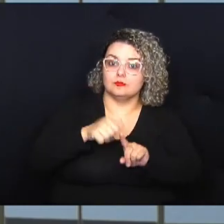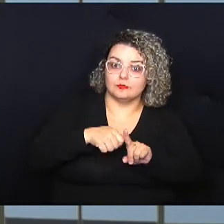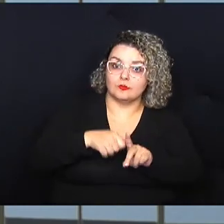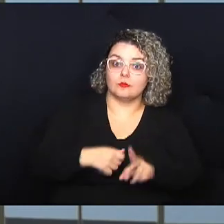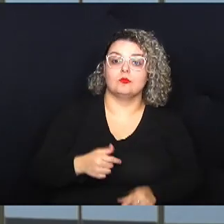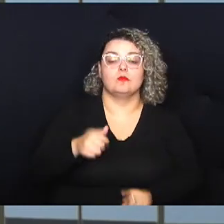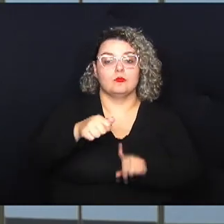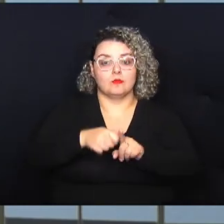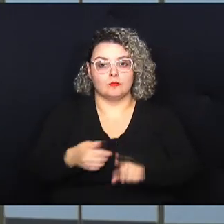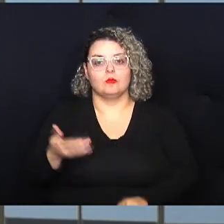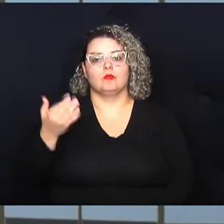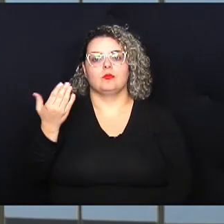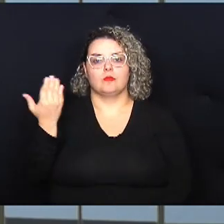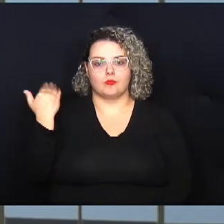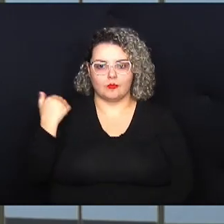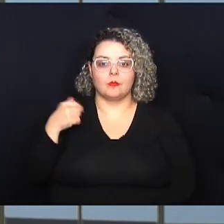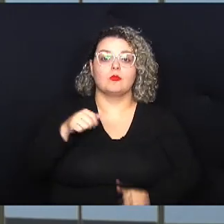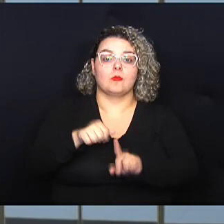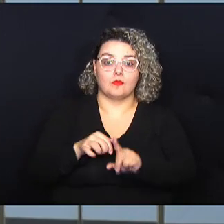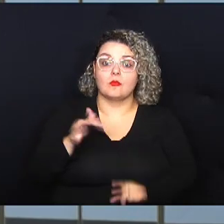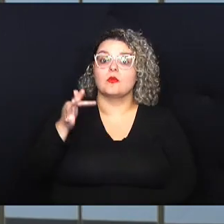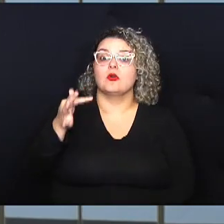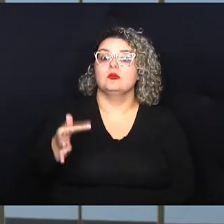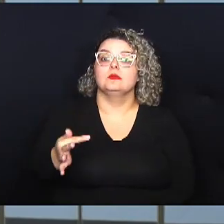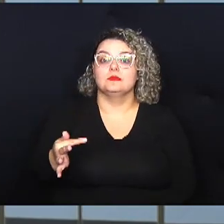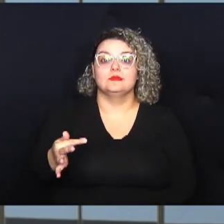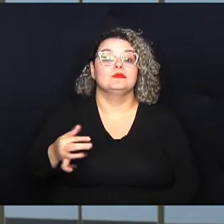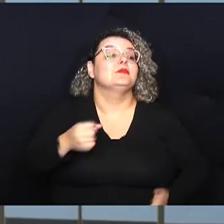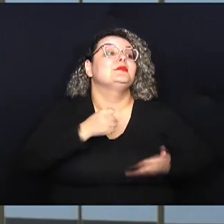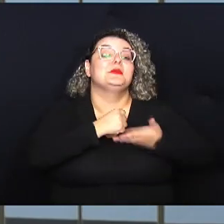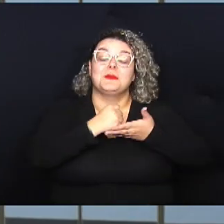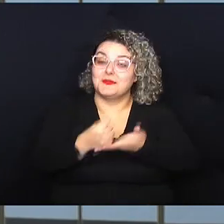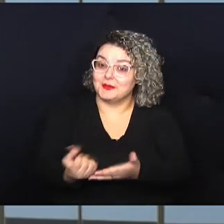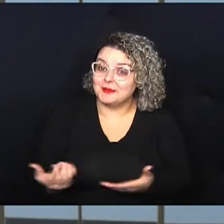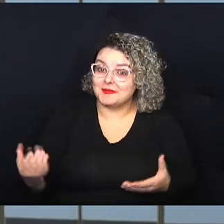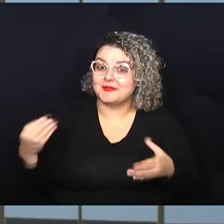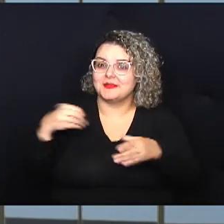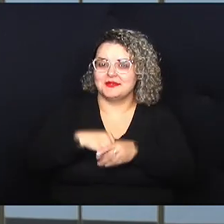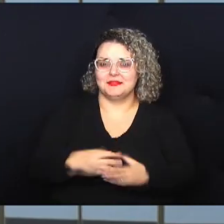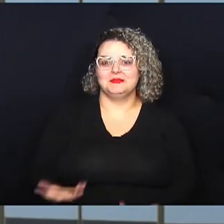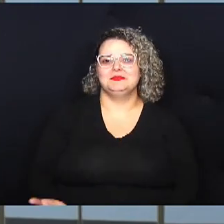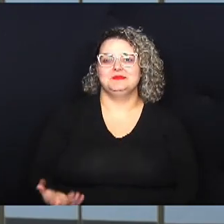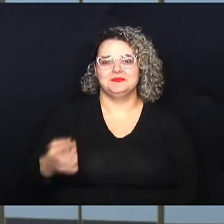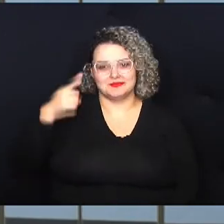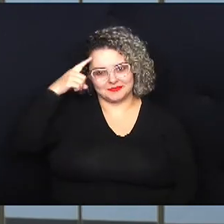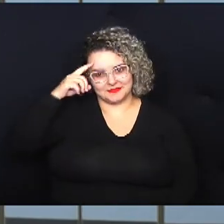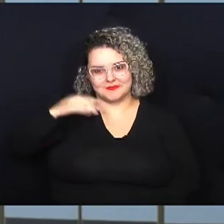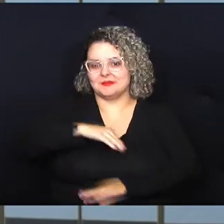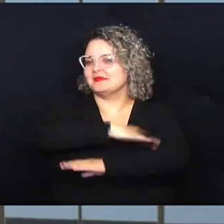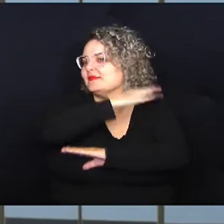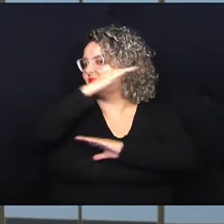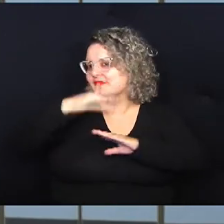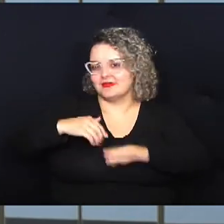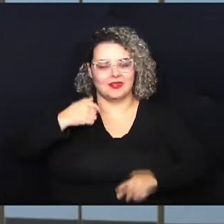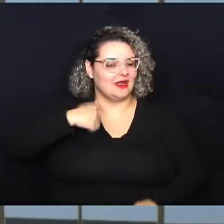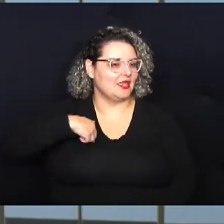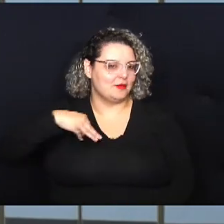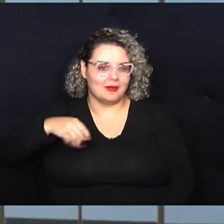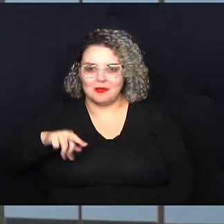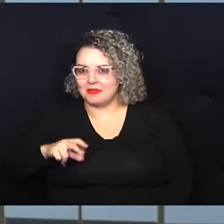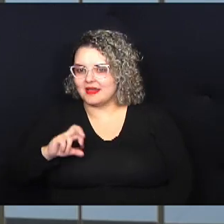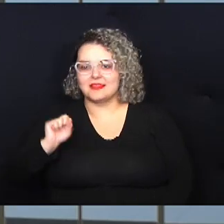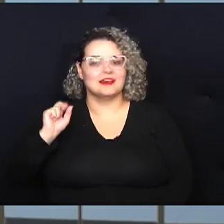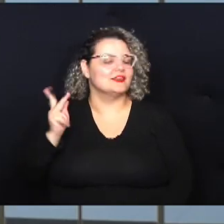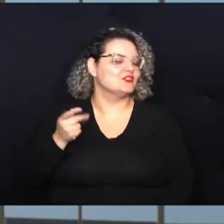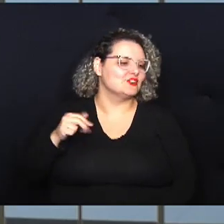passado, mês que vem a gente vai ter um grupo. Me leva vai ter uma imersão de um dia. Eu, Mirna Mara, Xana, todo